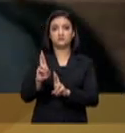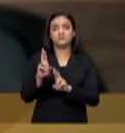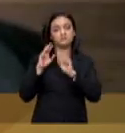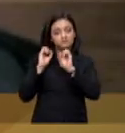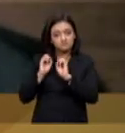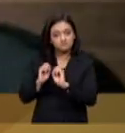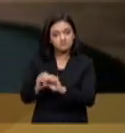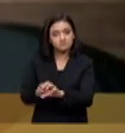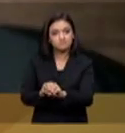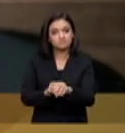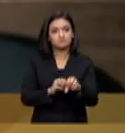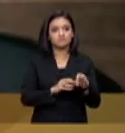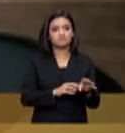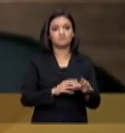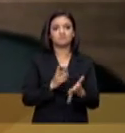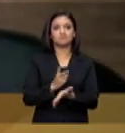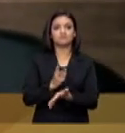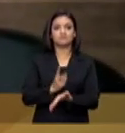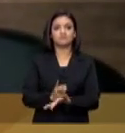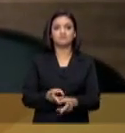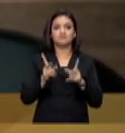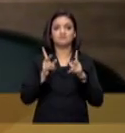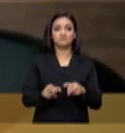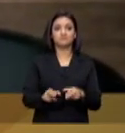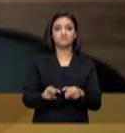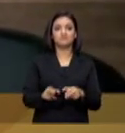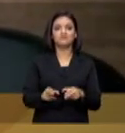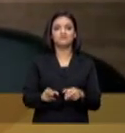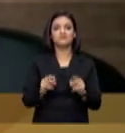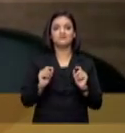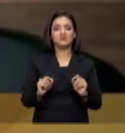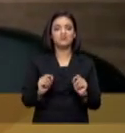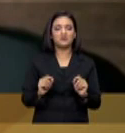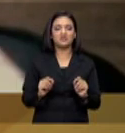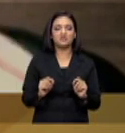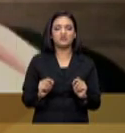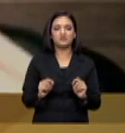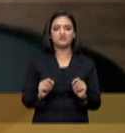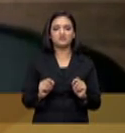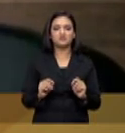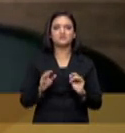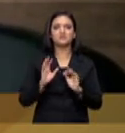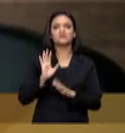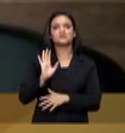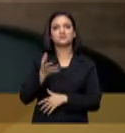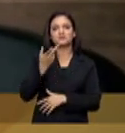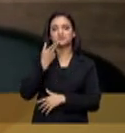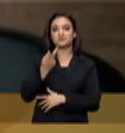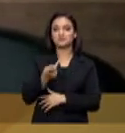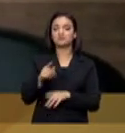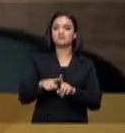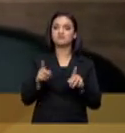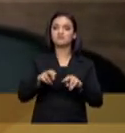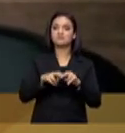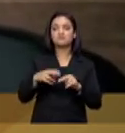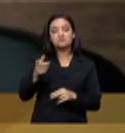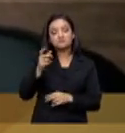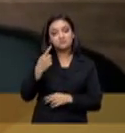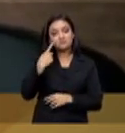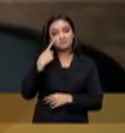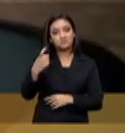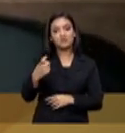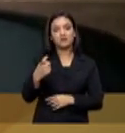educa, tal como recentemente Vossa Excelência afirmou. Por isso, o melhor interesse da